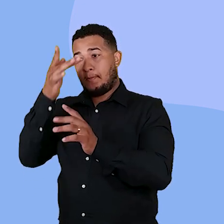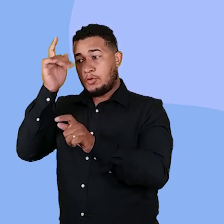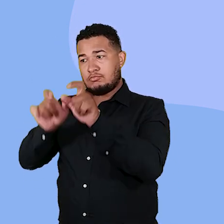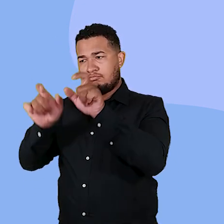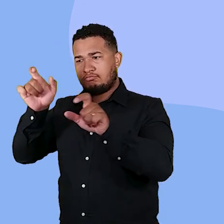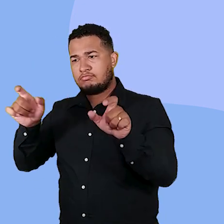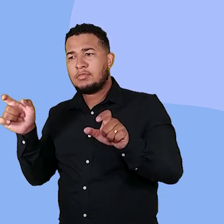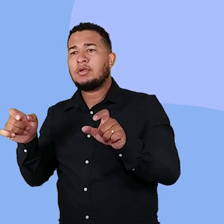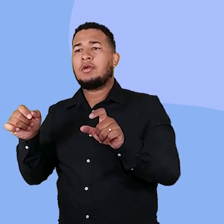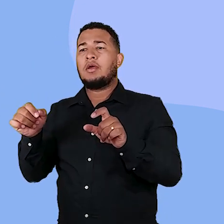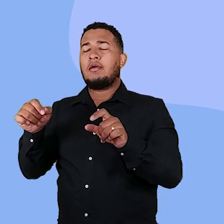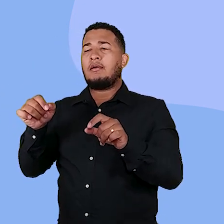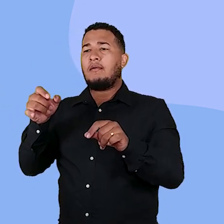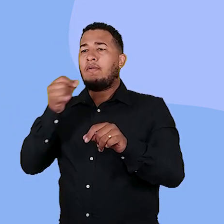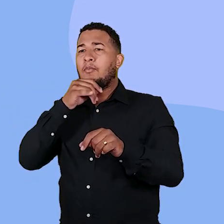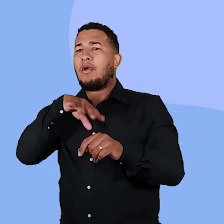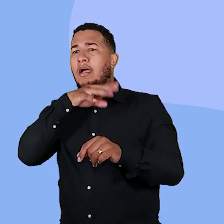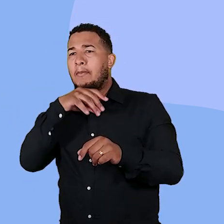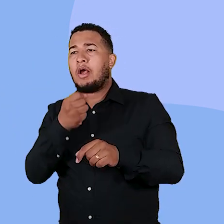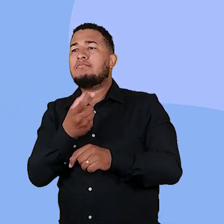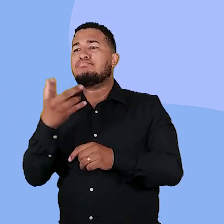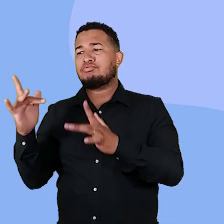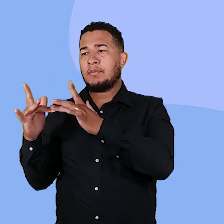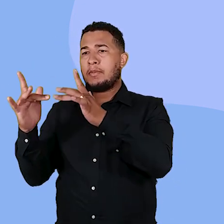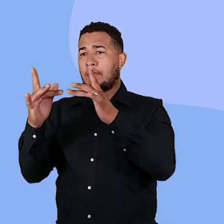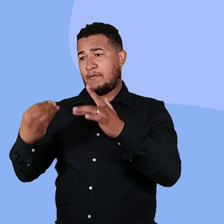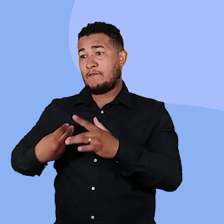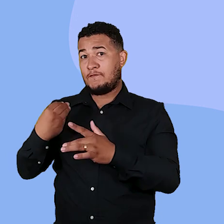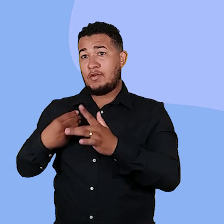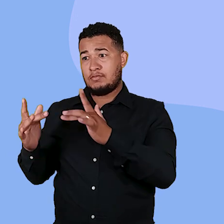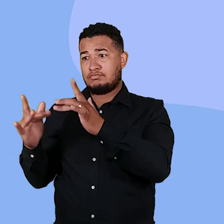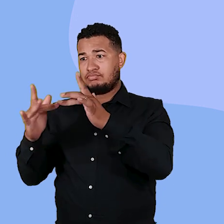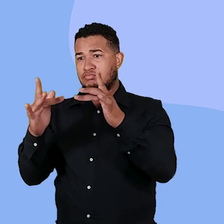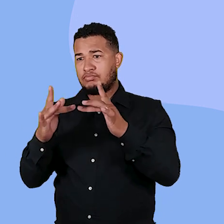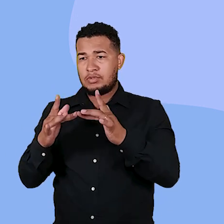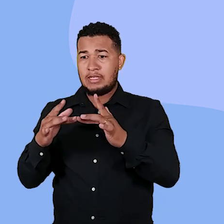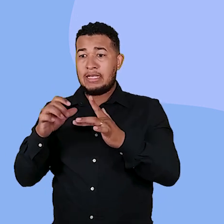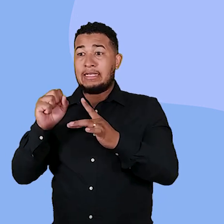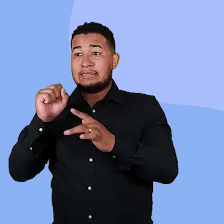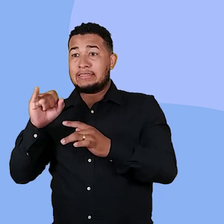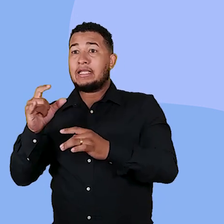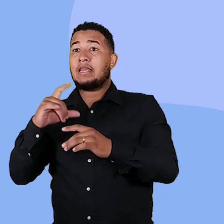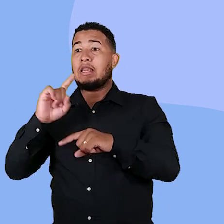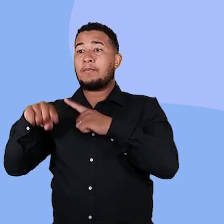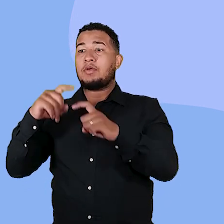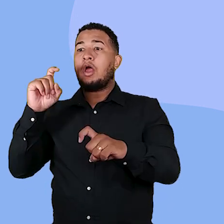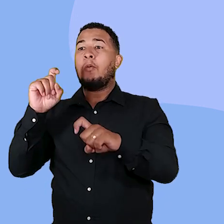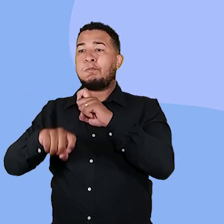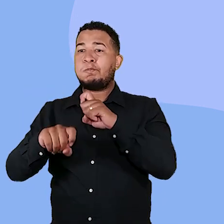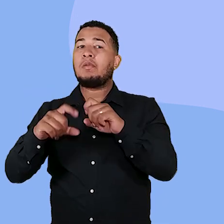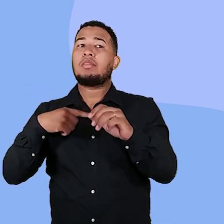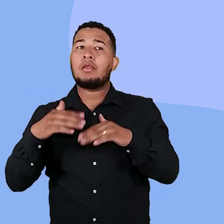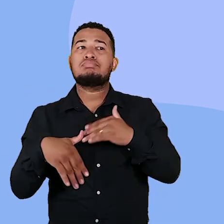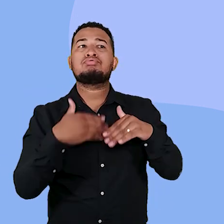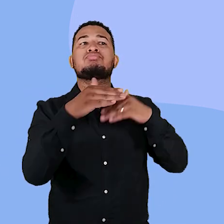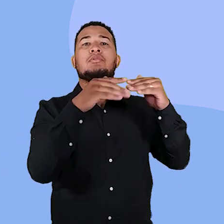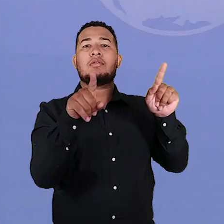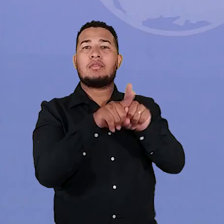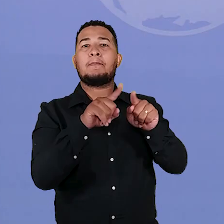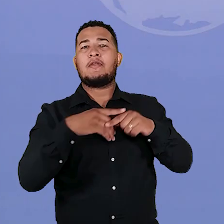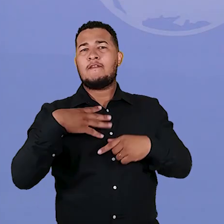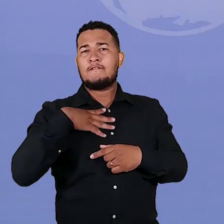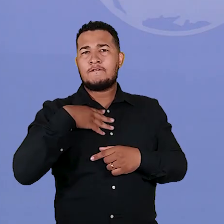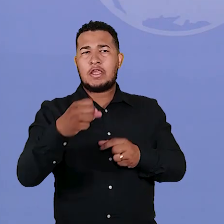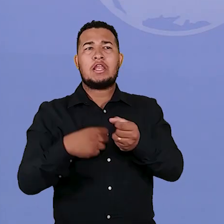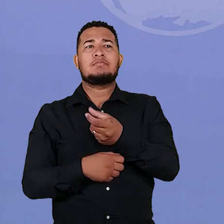espécies? Conjunto dos organismos semelhantes que, quando cruzados entre si, produzem descendentes férteis.